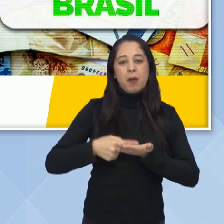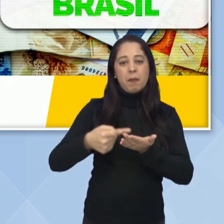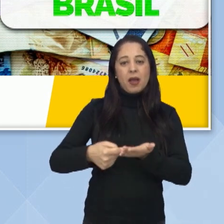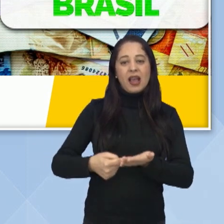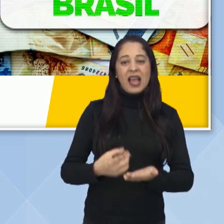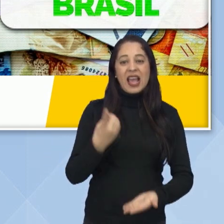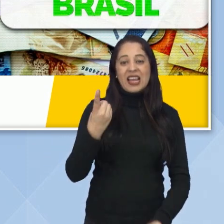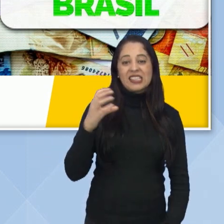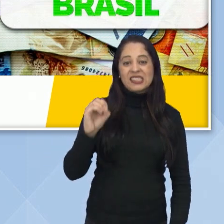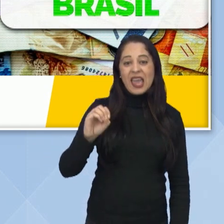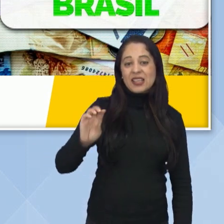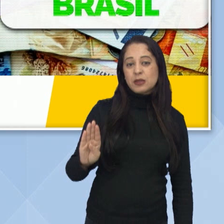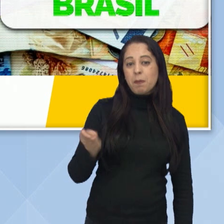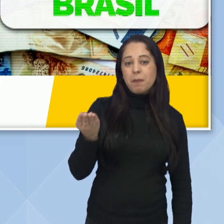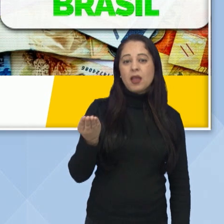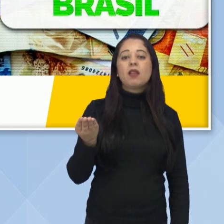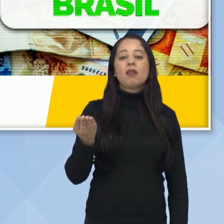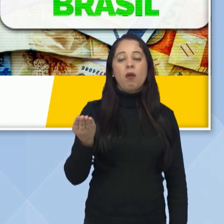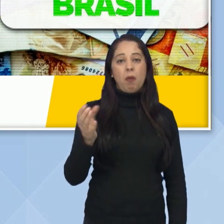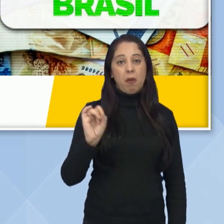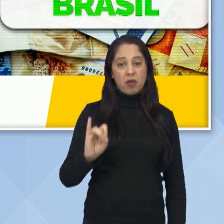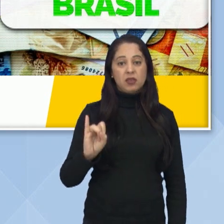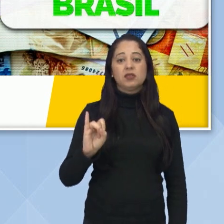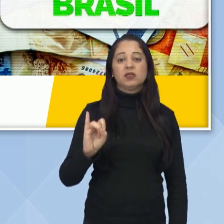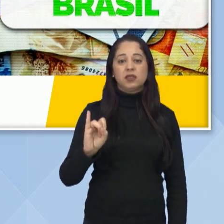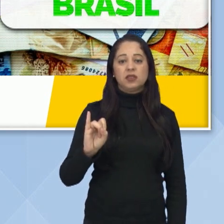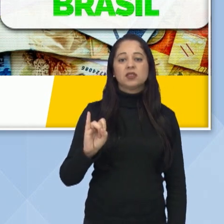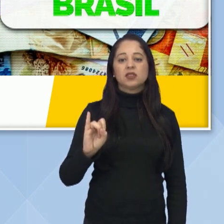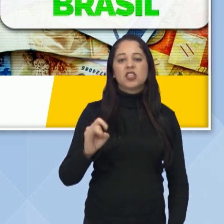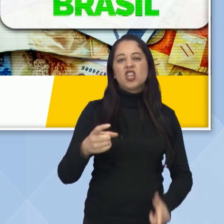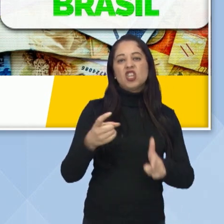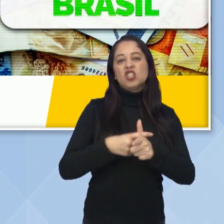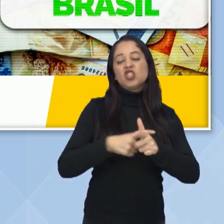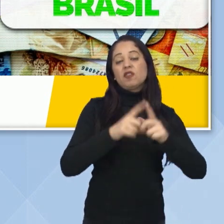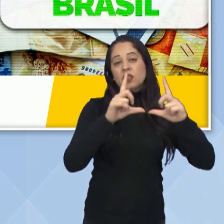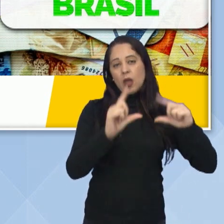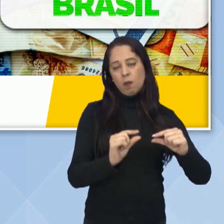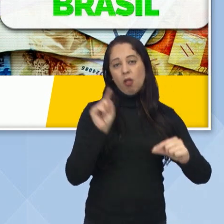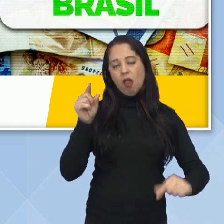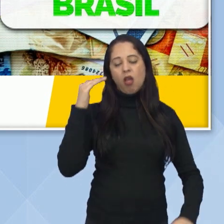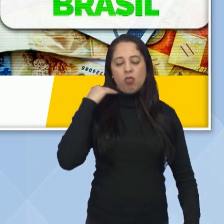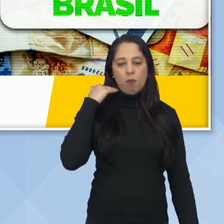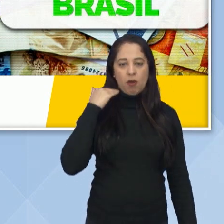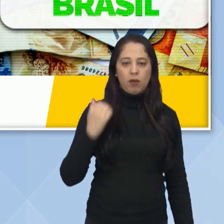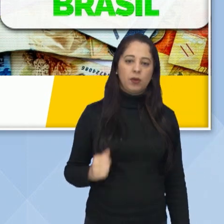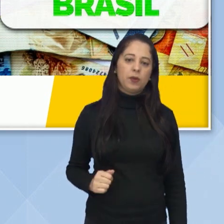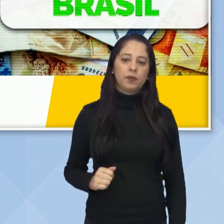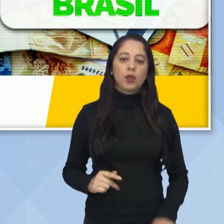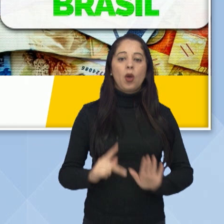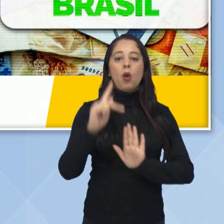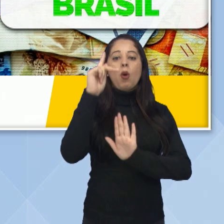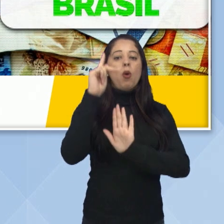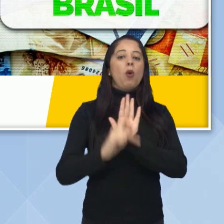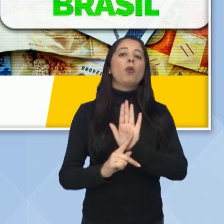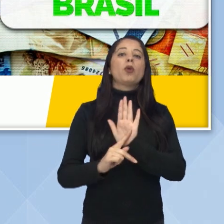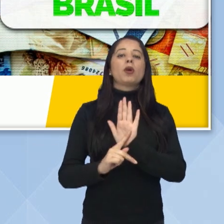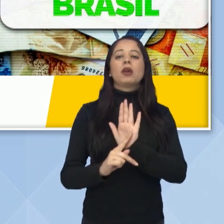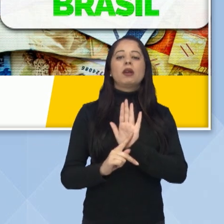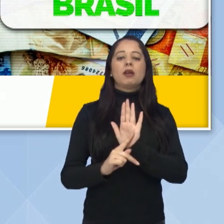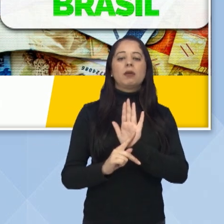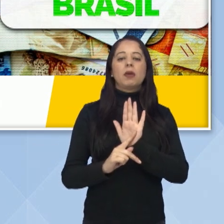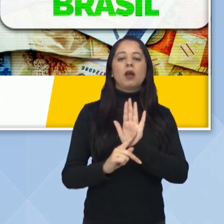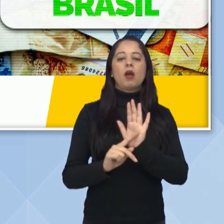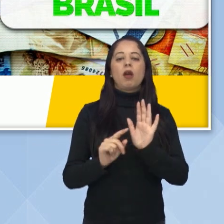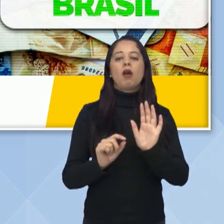de 10 bilhões em dívidas nos bancos. O programa de anistia de